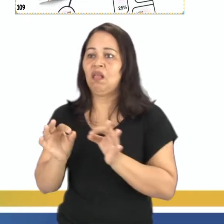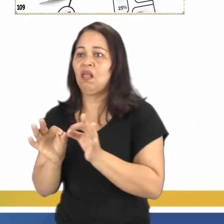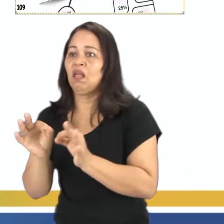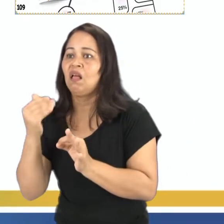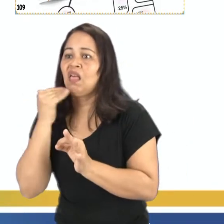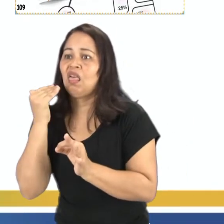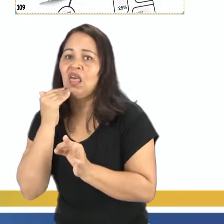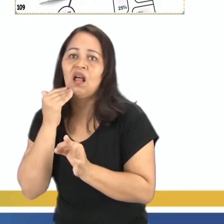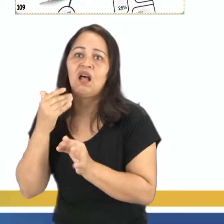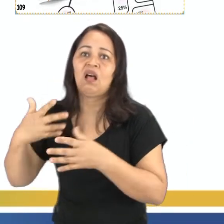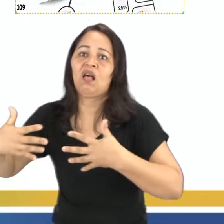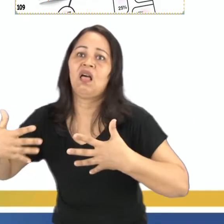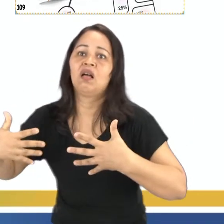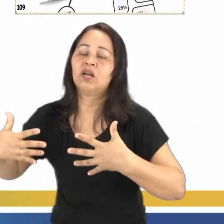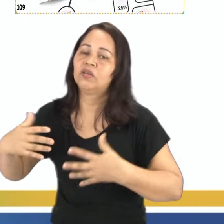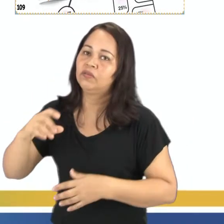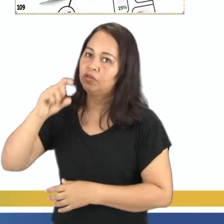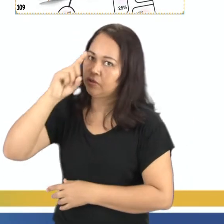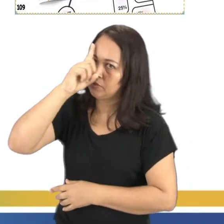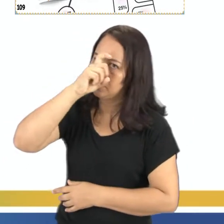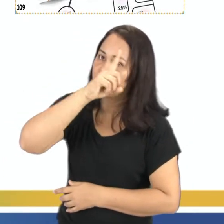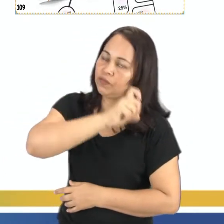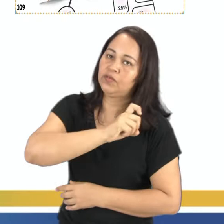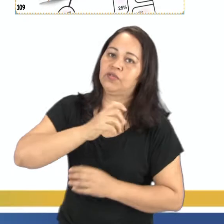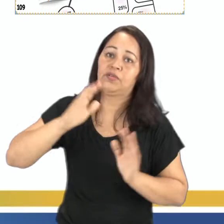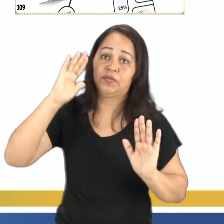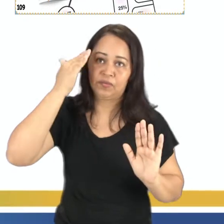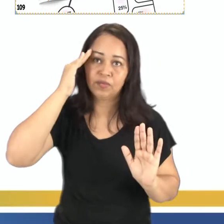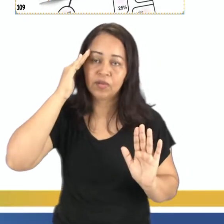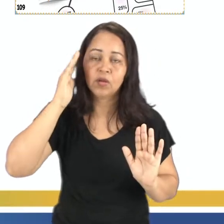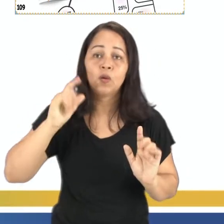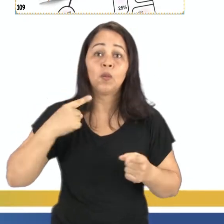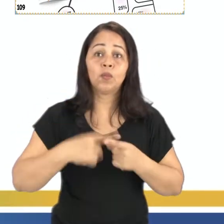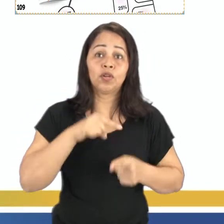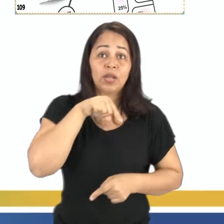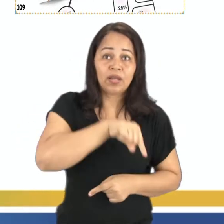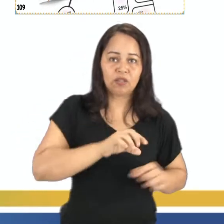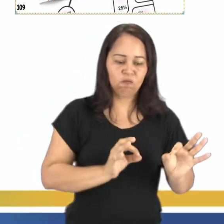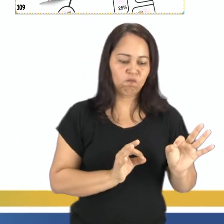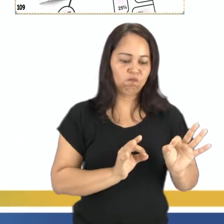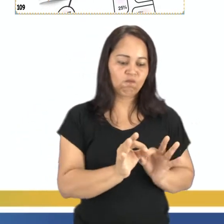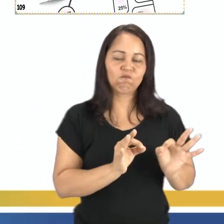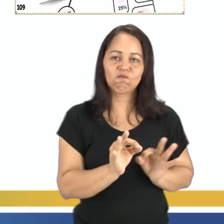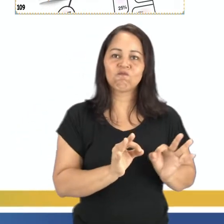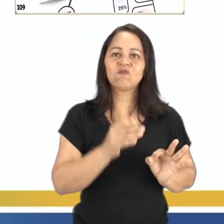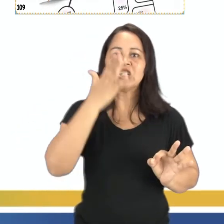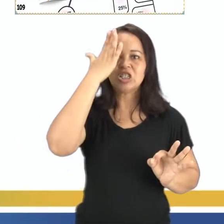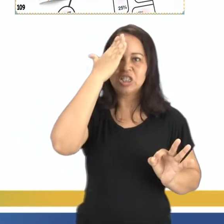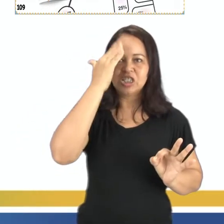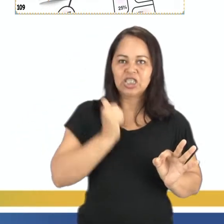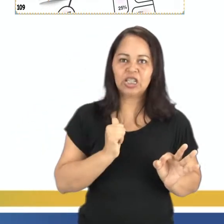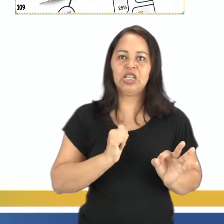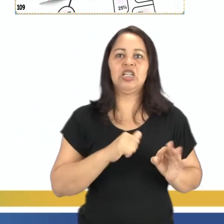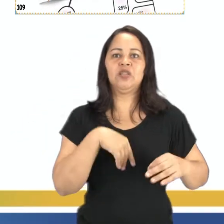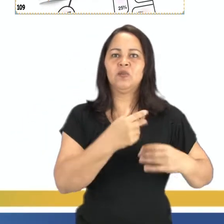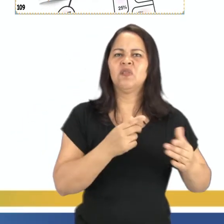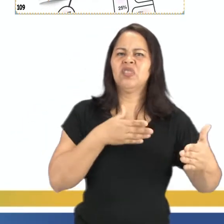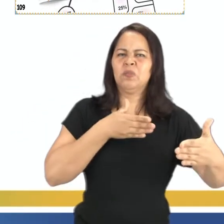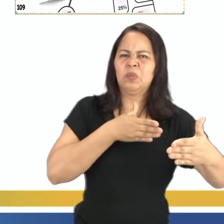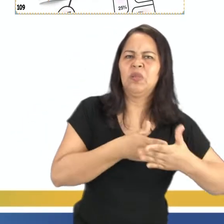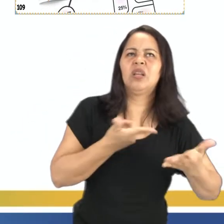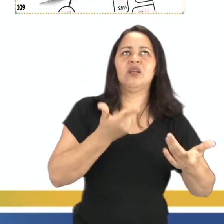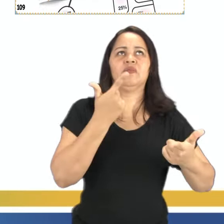eu escolho se eu vou reagir, se eu vou remediar uma situação ou se eu vou planejar e estar preparada para quando a